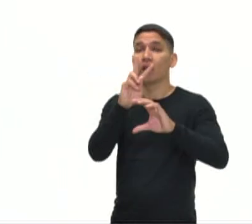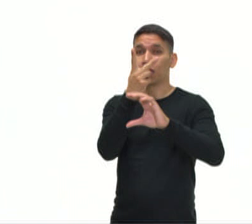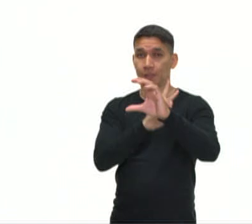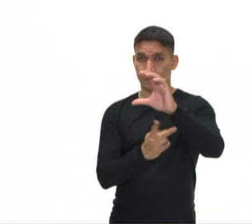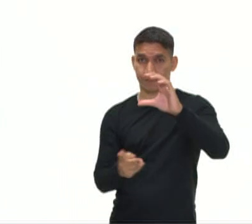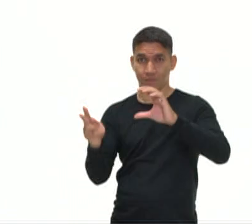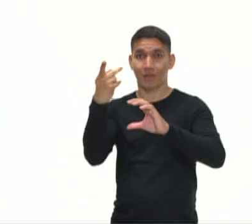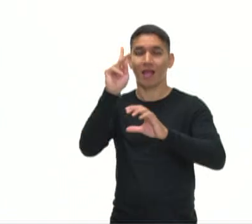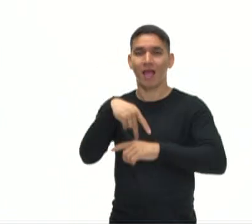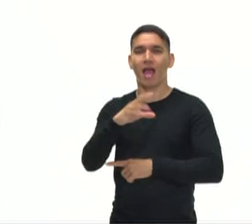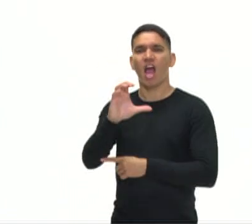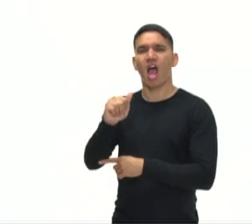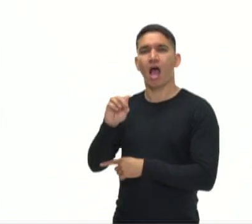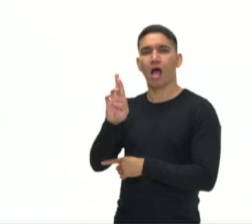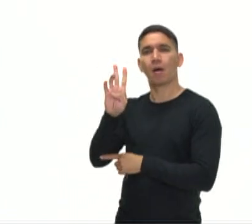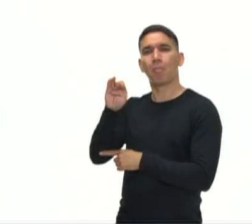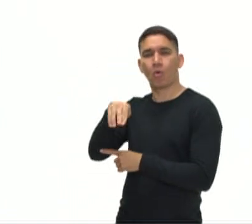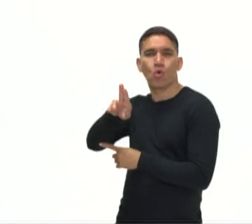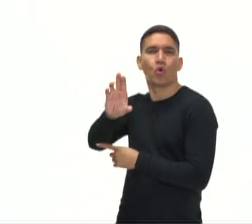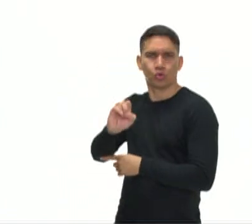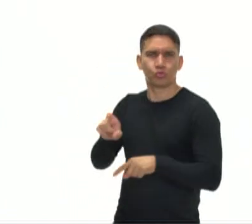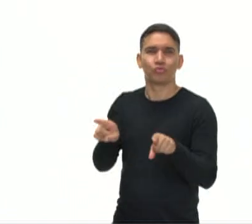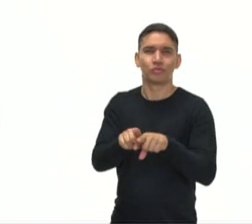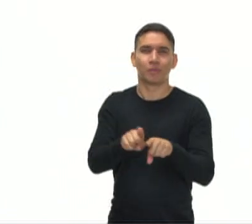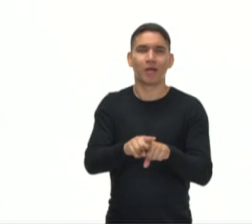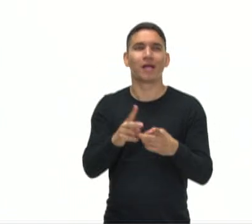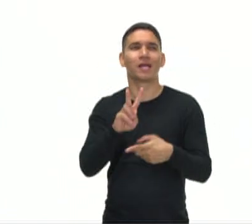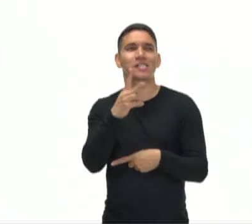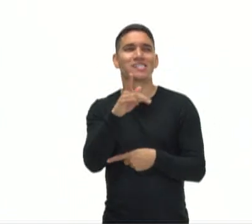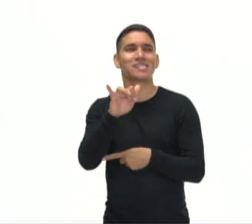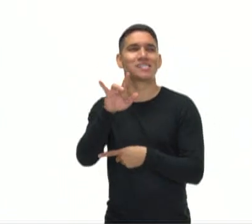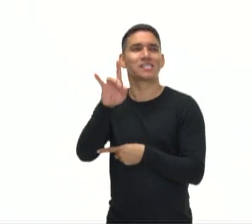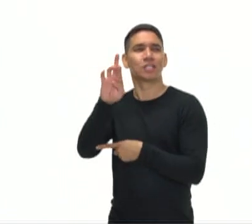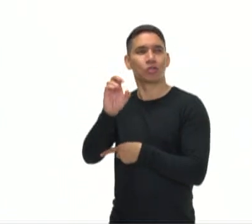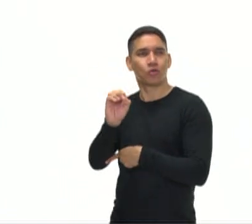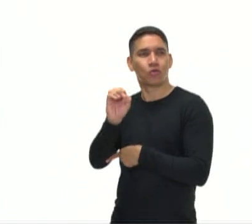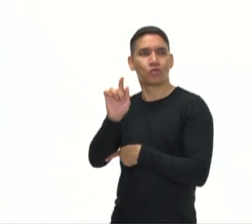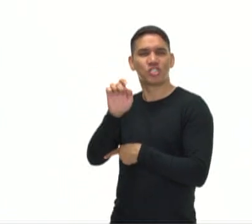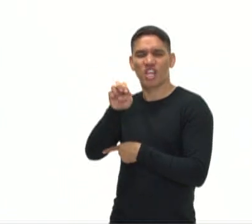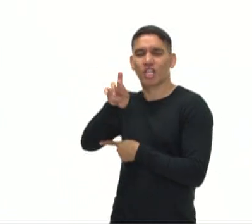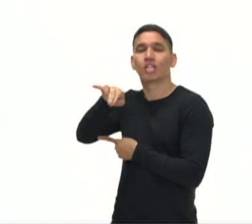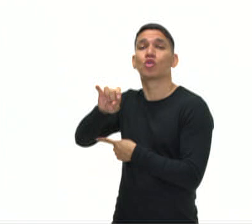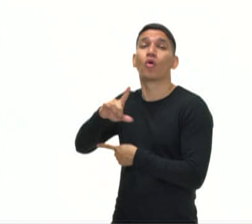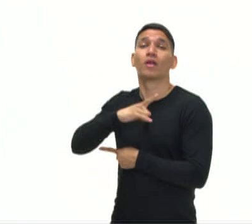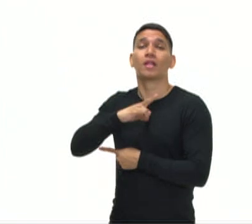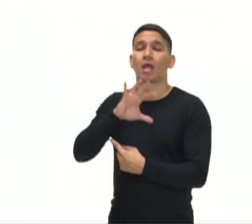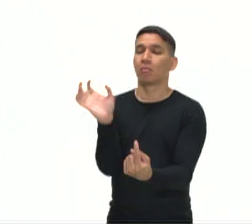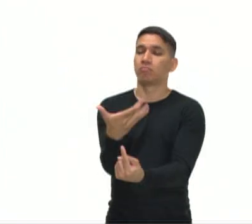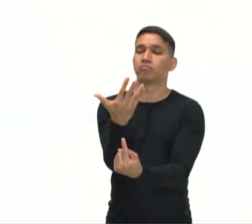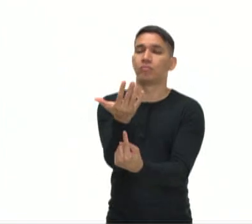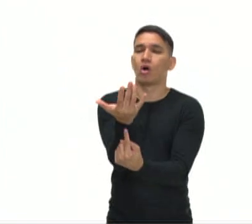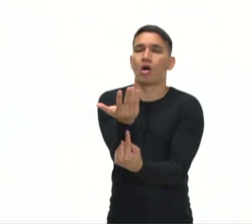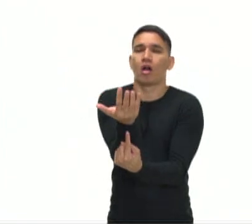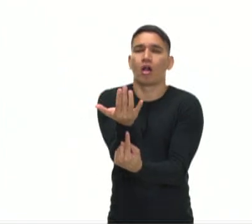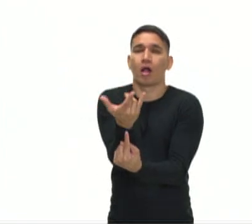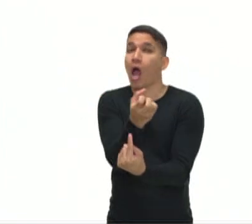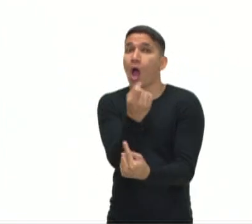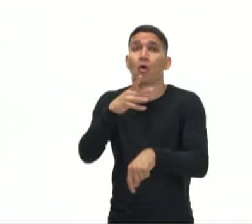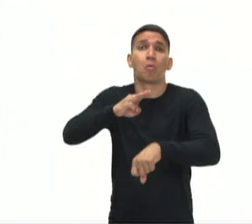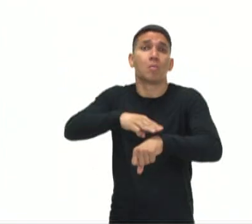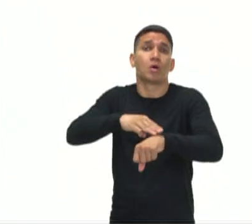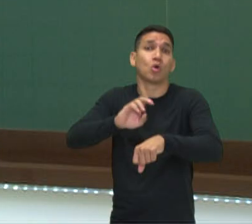Assim, temos a combustão desse composto, seguido da vaporização. Essa reação leva alguns minutos ou algumas